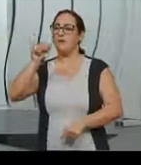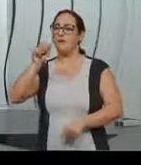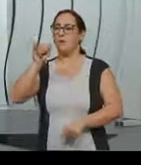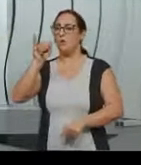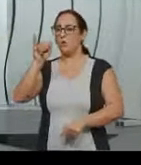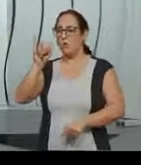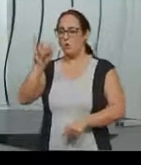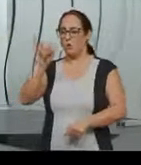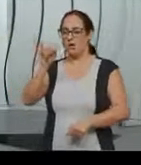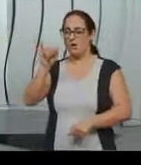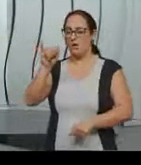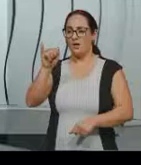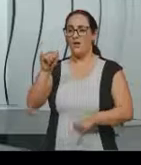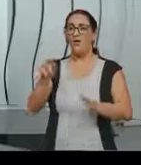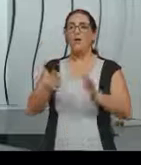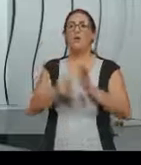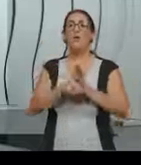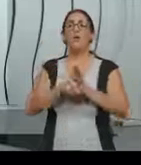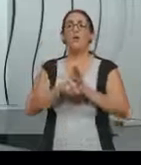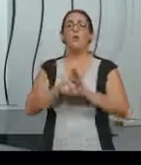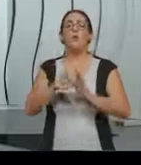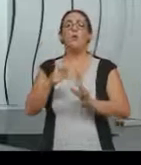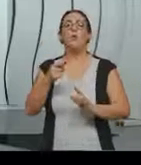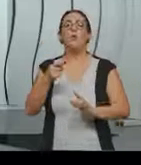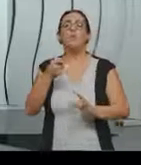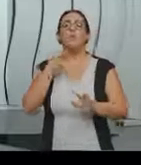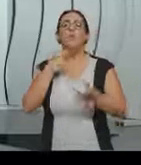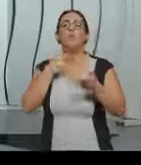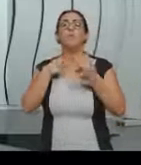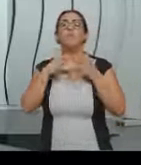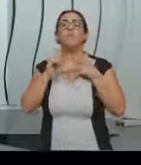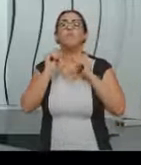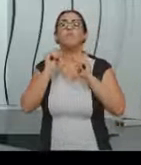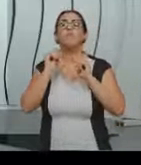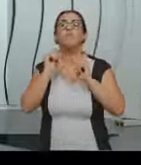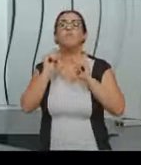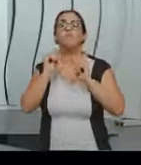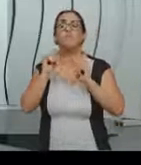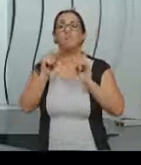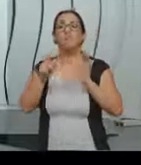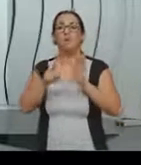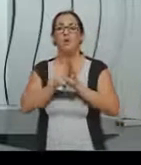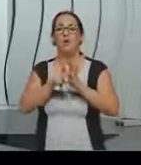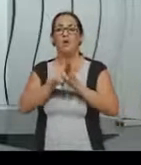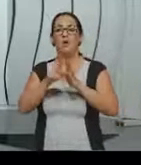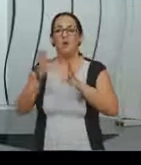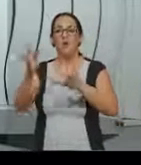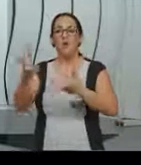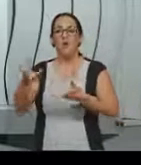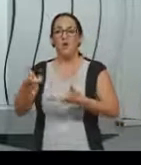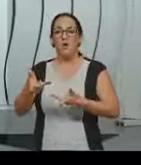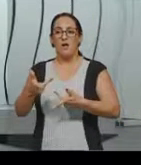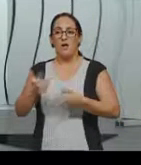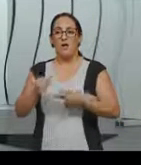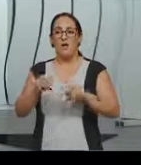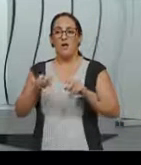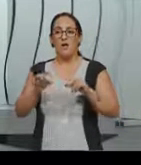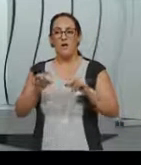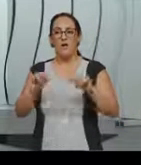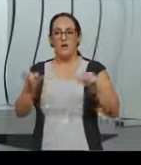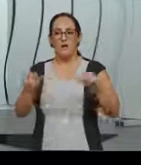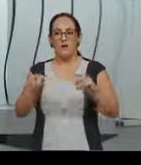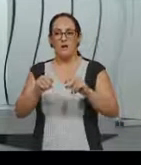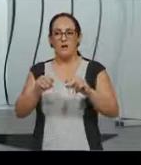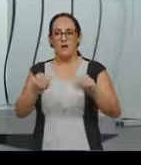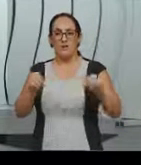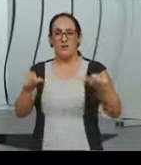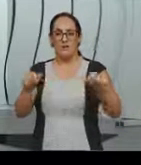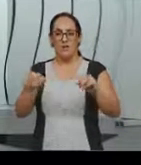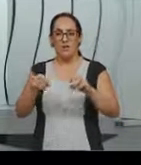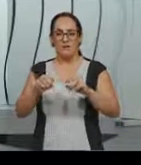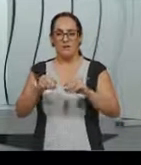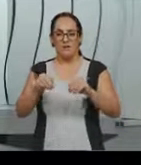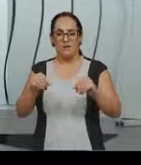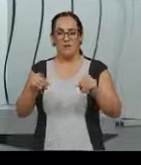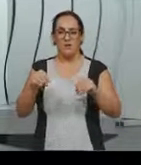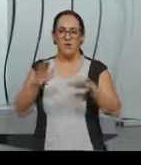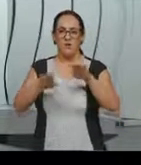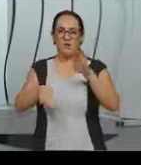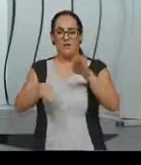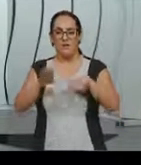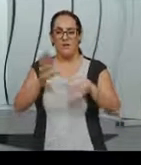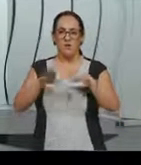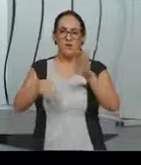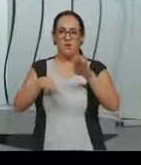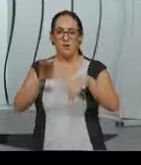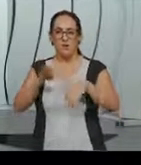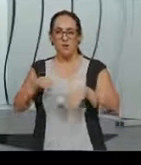deles? Adquirir terras, isso foi muito comum no final do século XX, década de 1980 à frente, 1970,